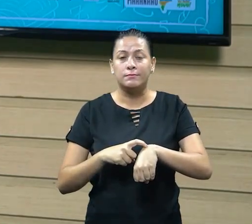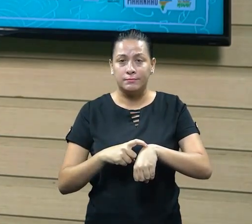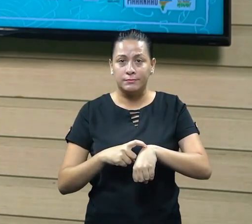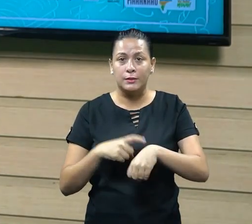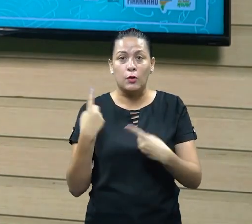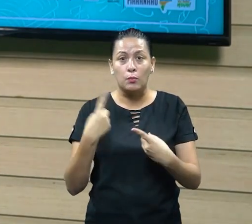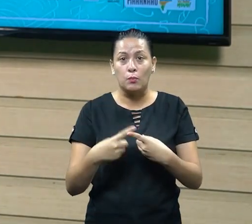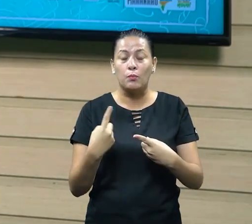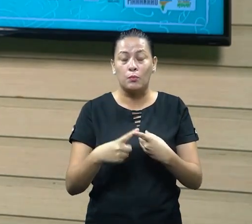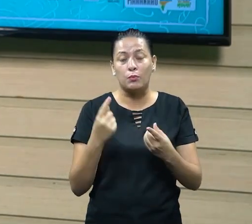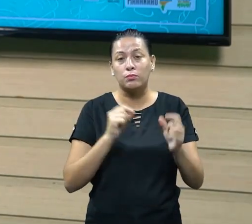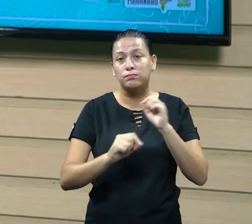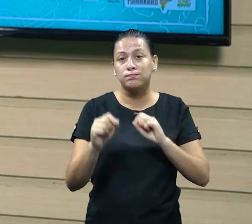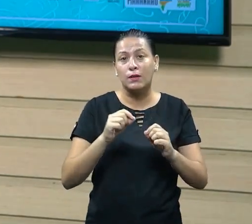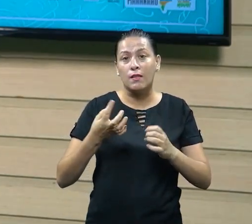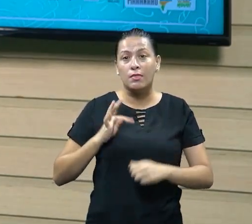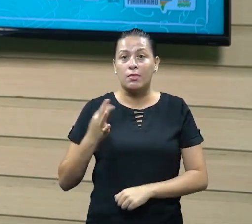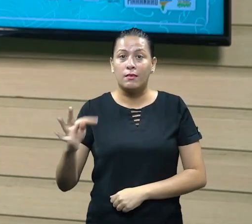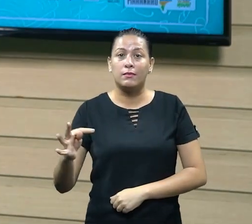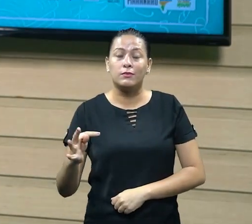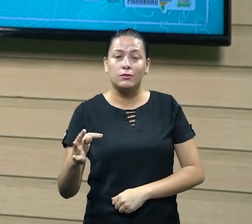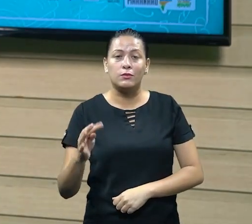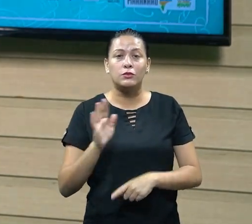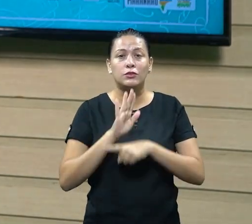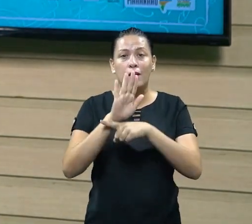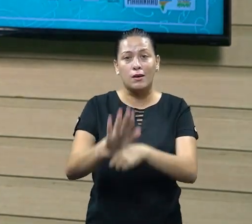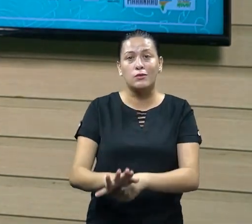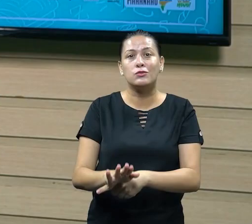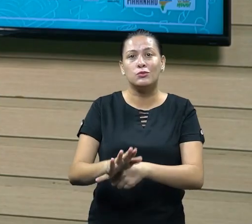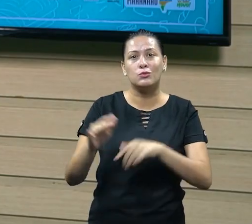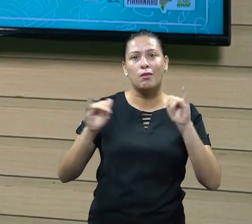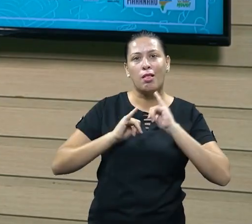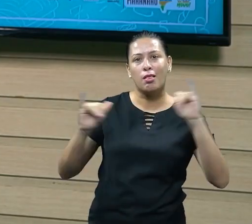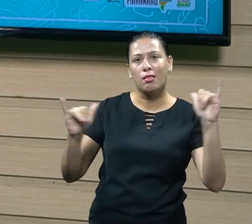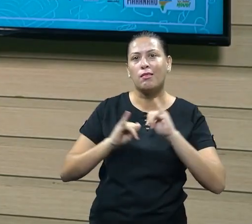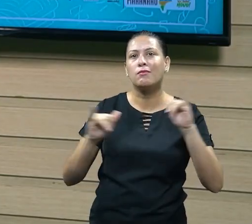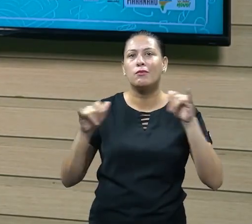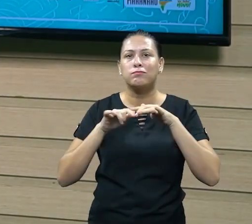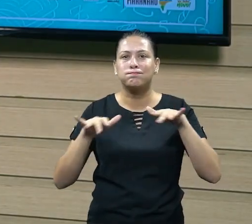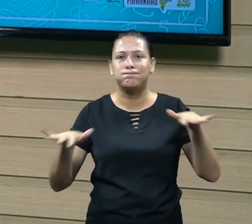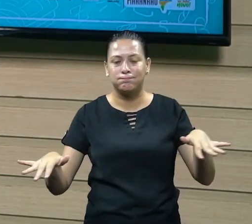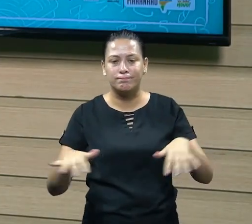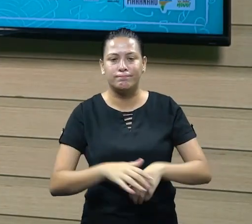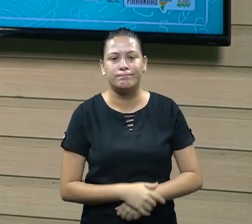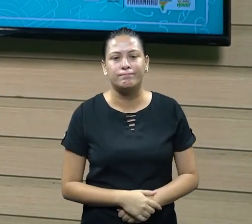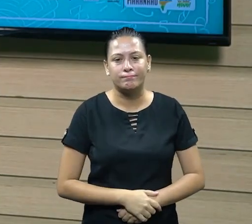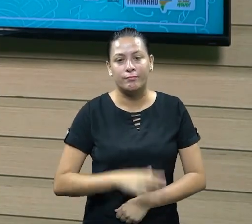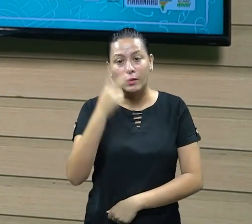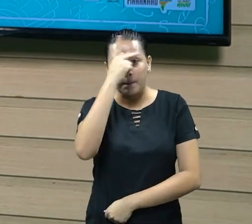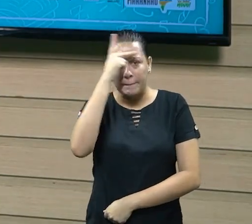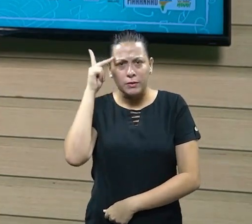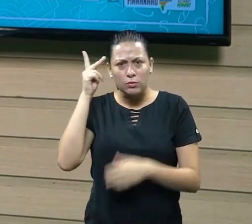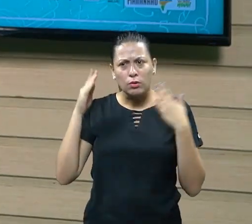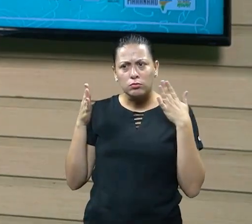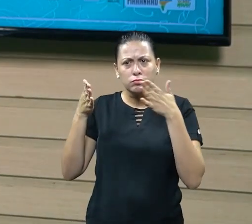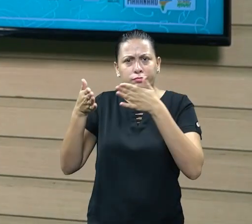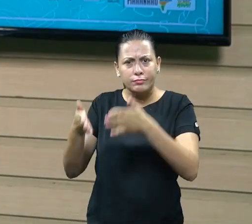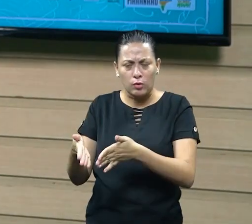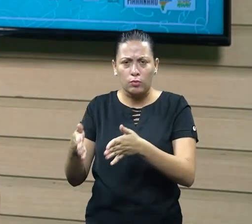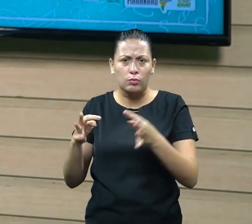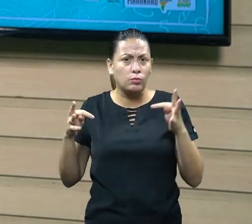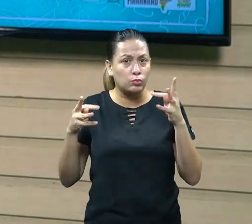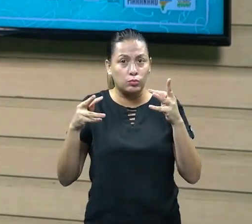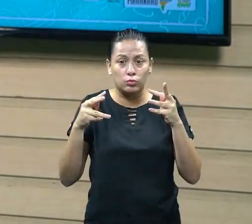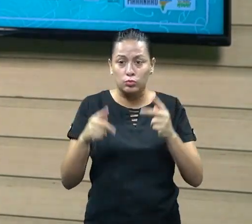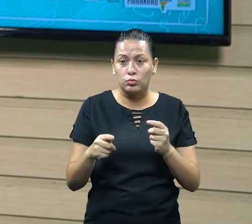da informação. Isso que é algo fantástico. Pessoas, foco, né? Hoje tudo gira em torno